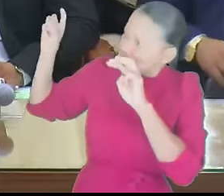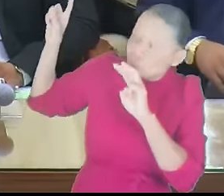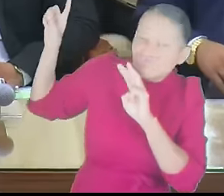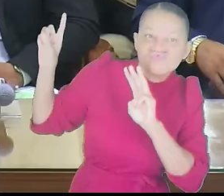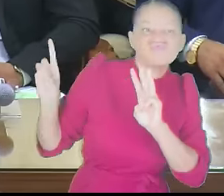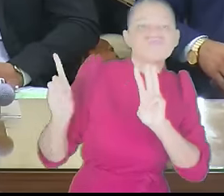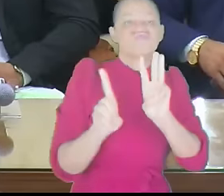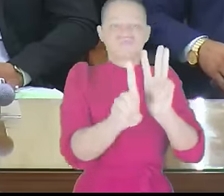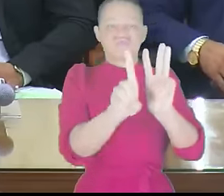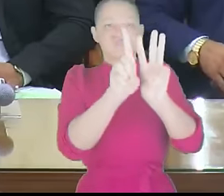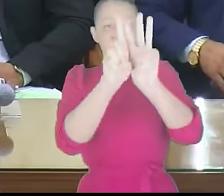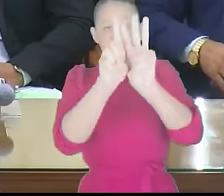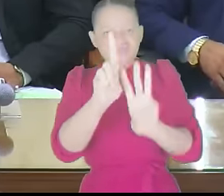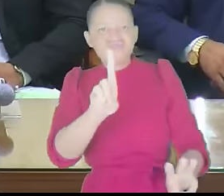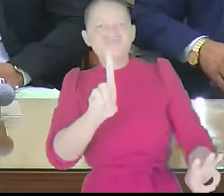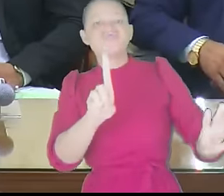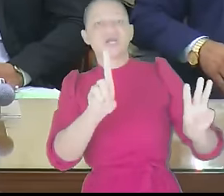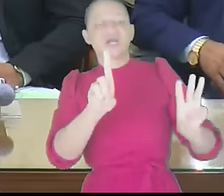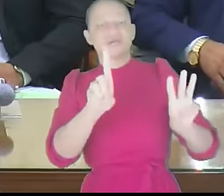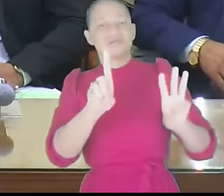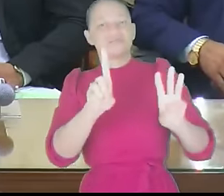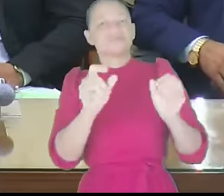dos sete castiçais.